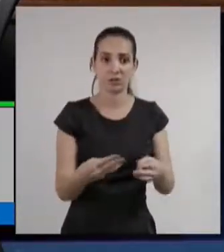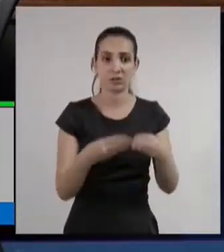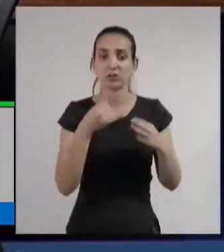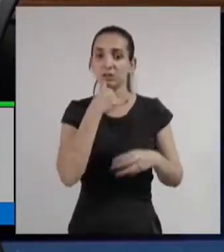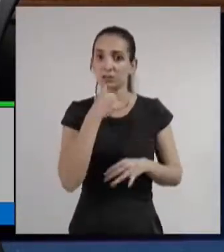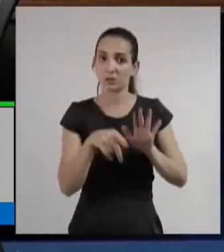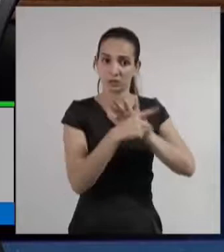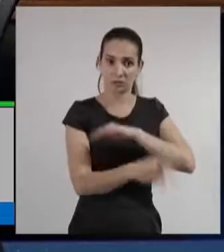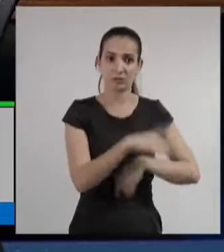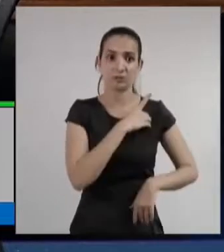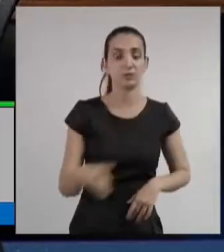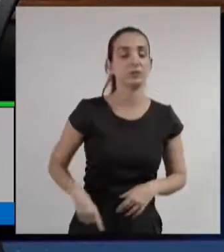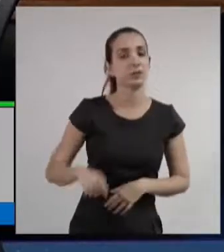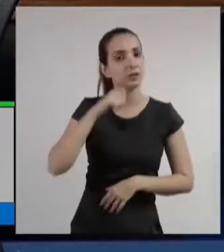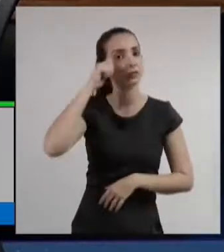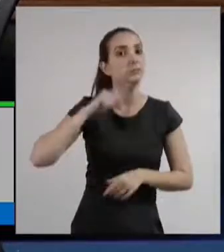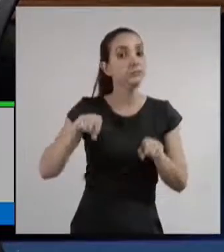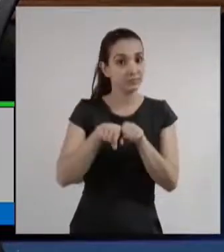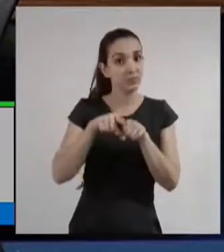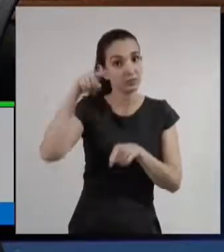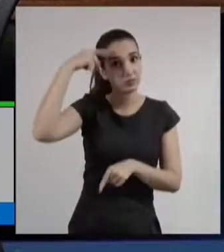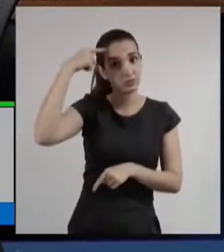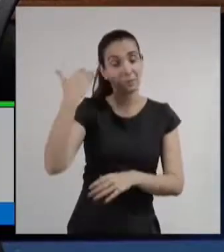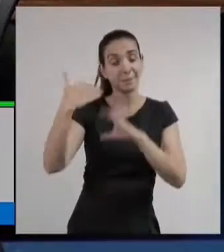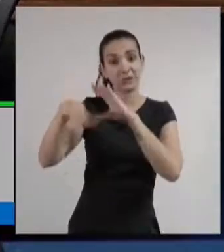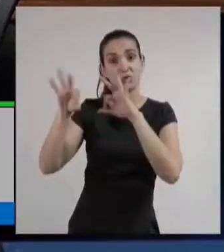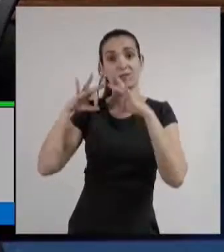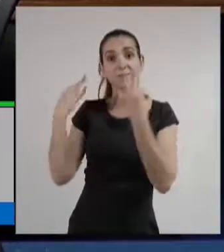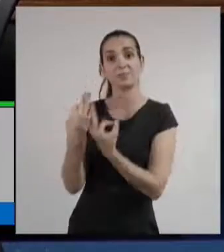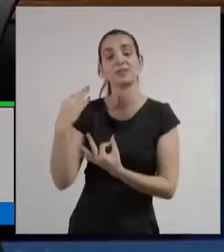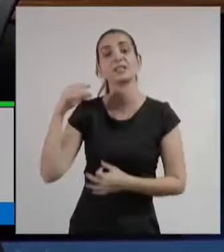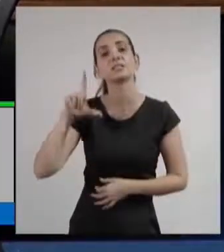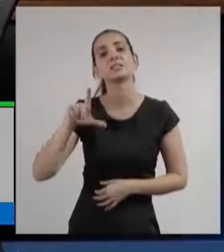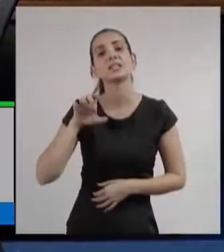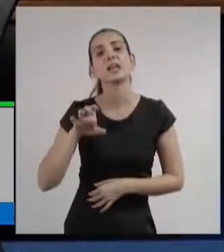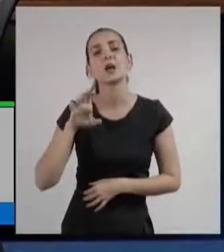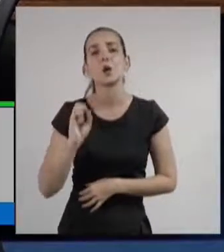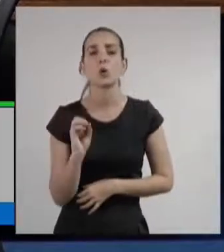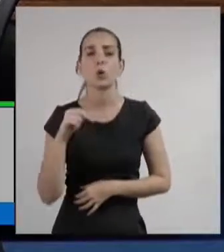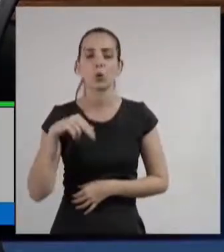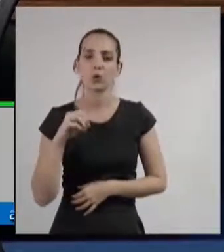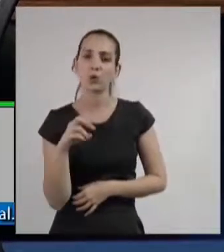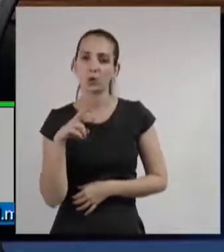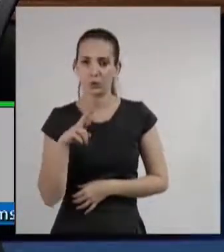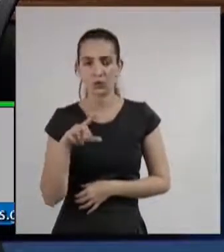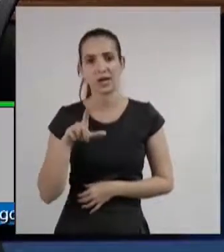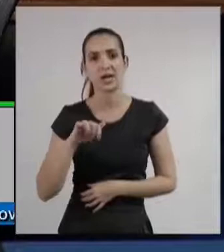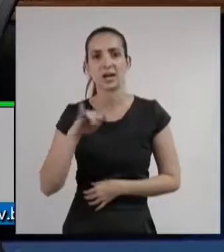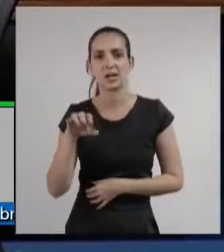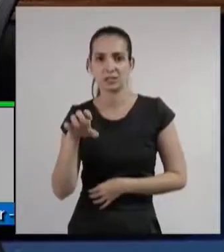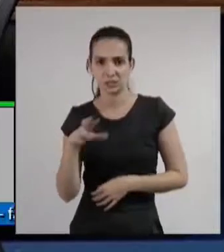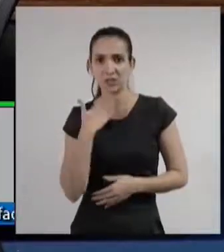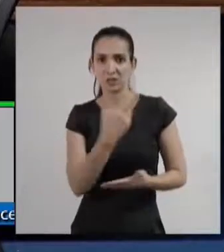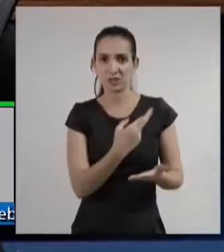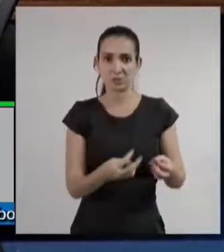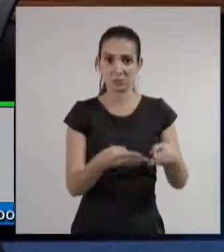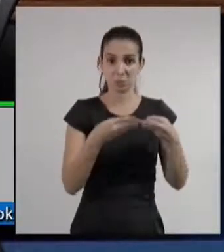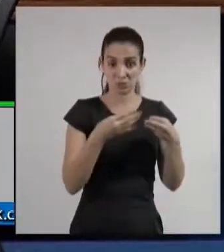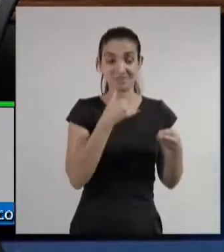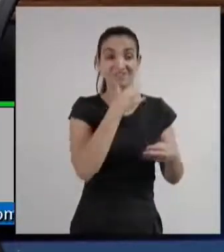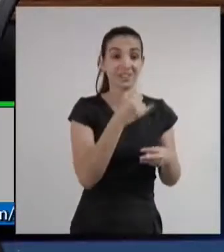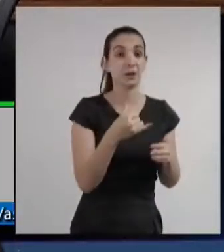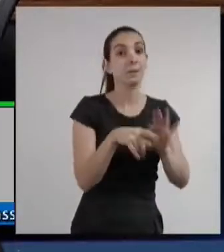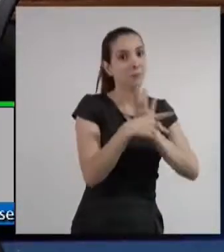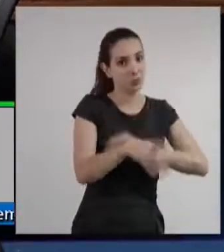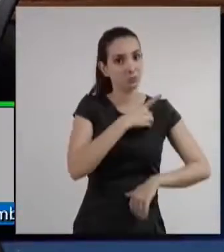e Zé Teixeira, endereçado aos familiares de Leonor Cavalheiro Lage. Requerimento de moção de pesar de autoria do